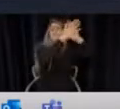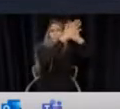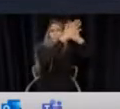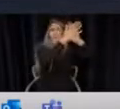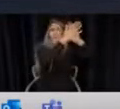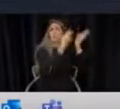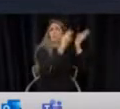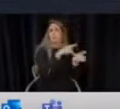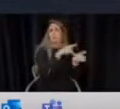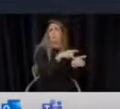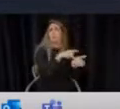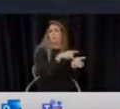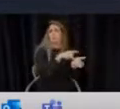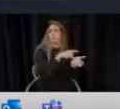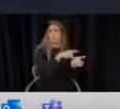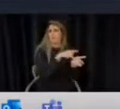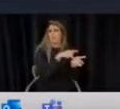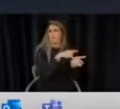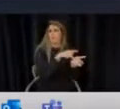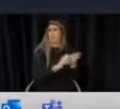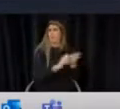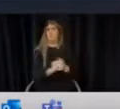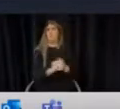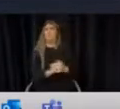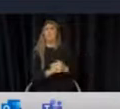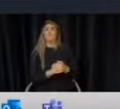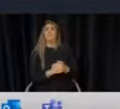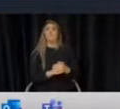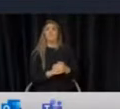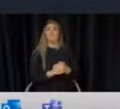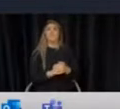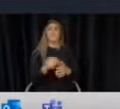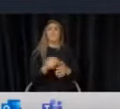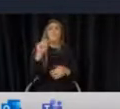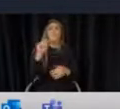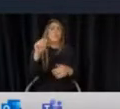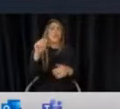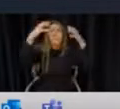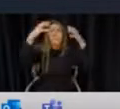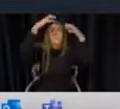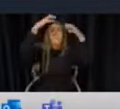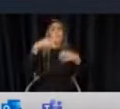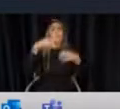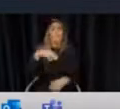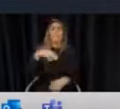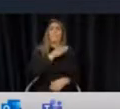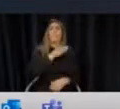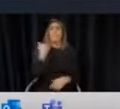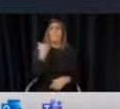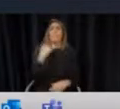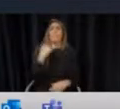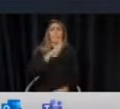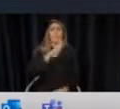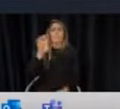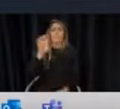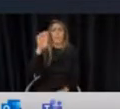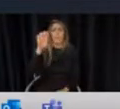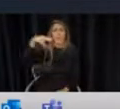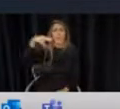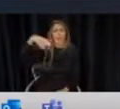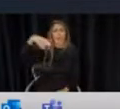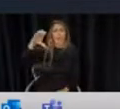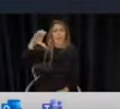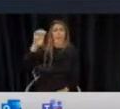E morte encefálica significa o óbito do paciente, né? Porque muitas pessoas têm como óbito quando o